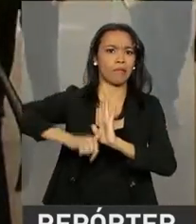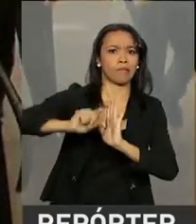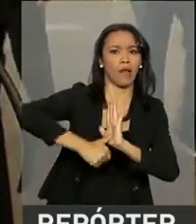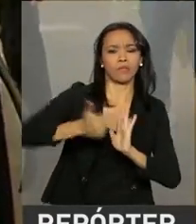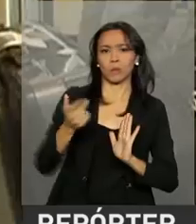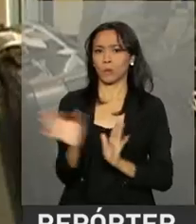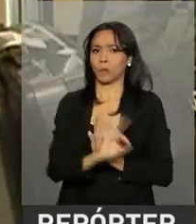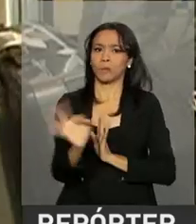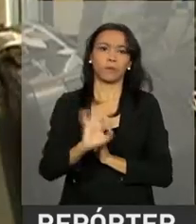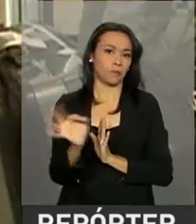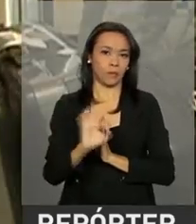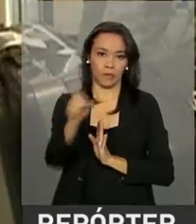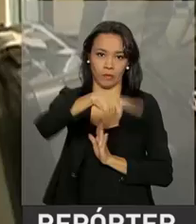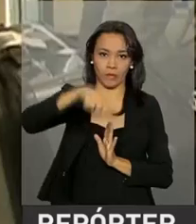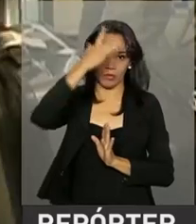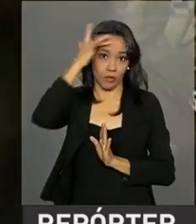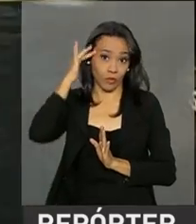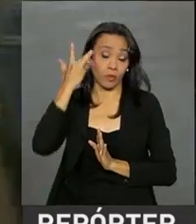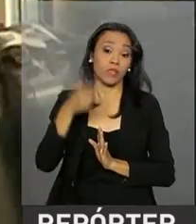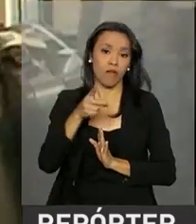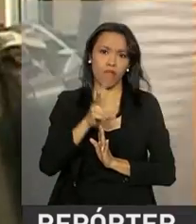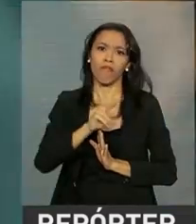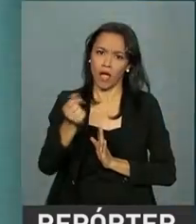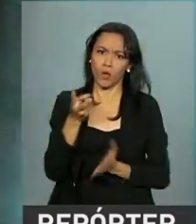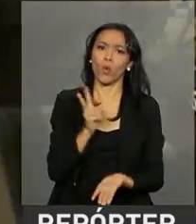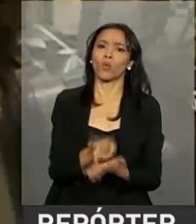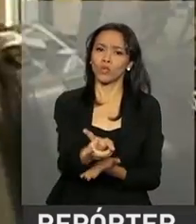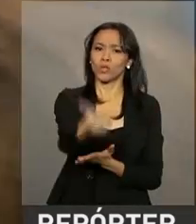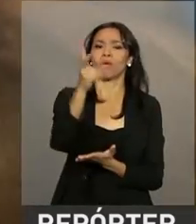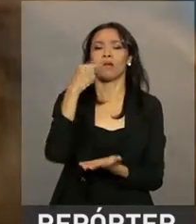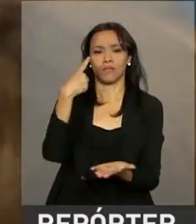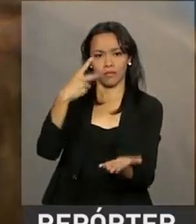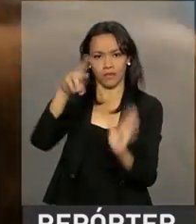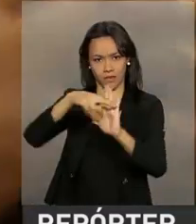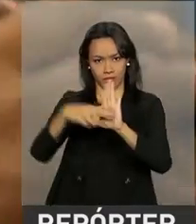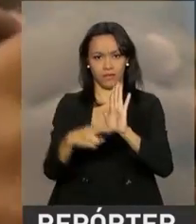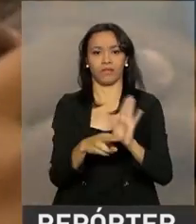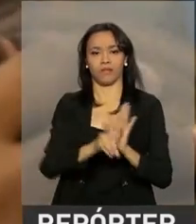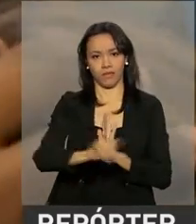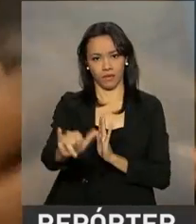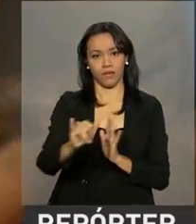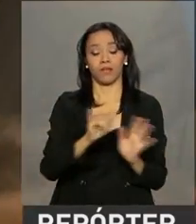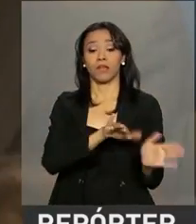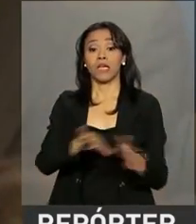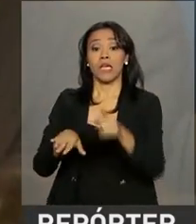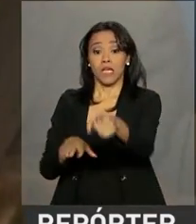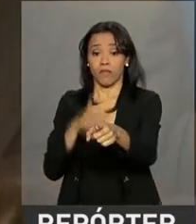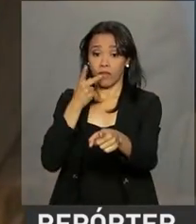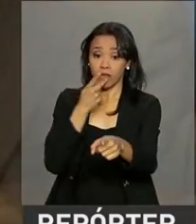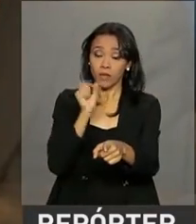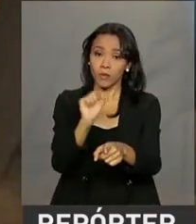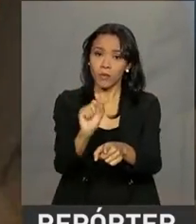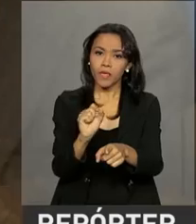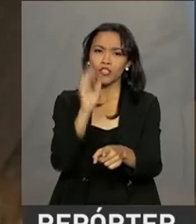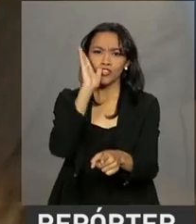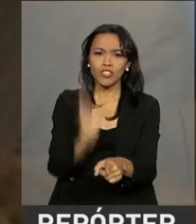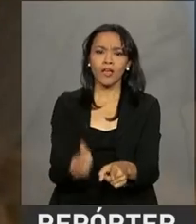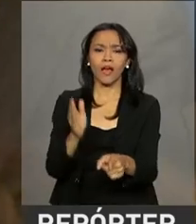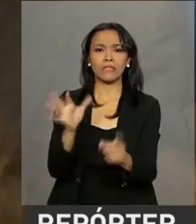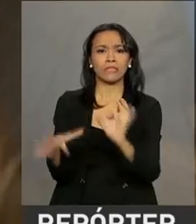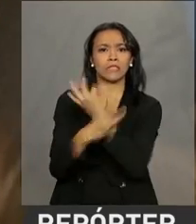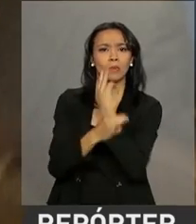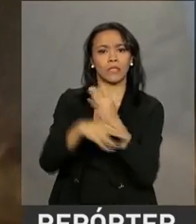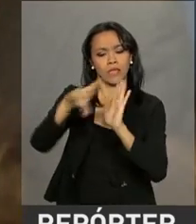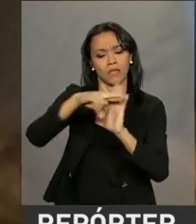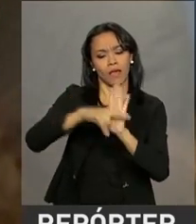para passageiros. A medida vai continuar após os jogos. No quesito segurança, né, de todo esse procedimento que foi adotado